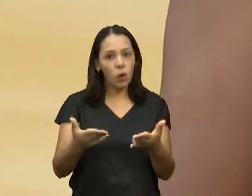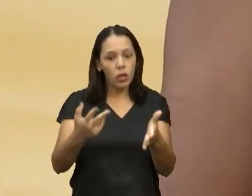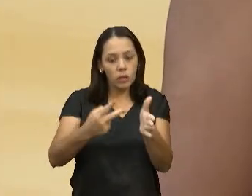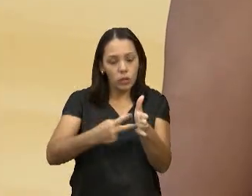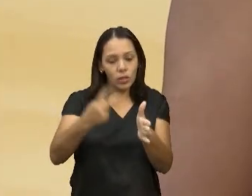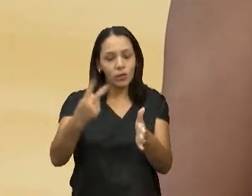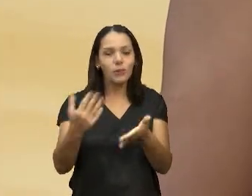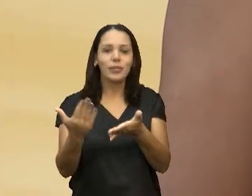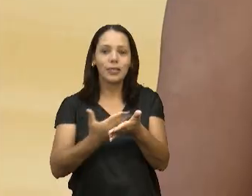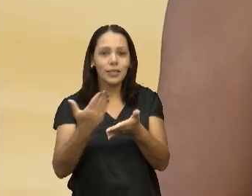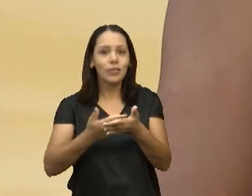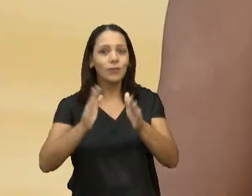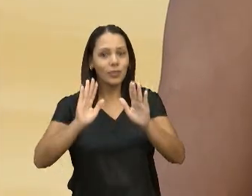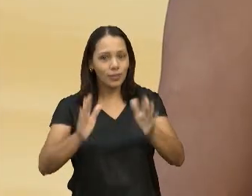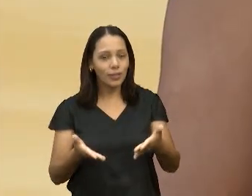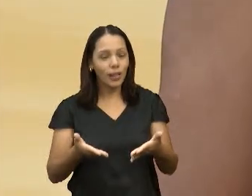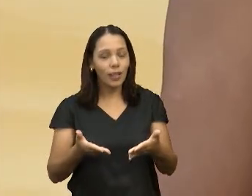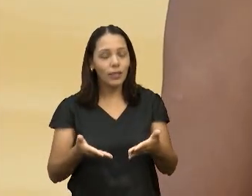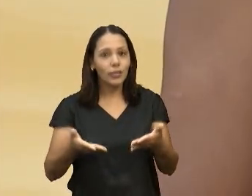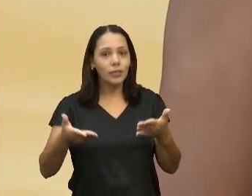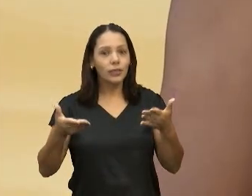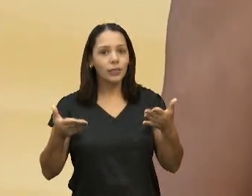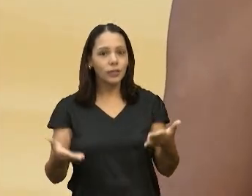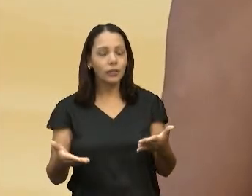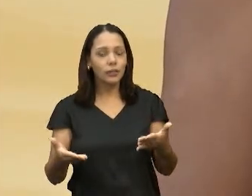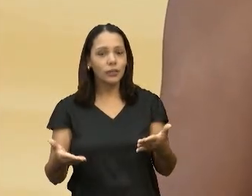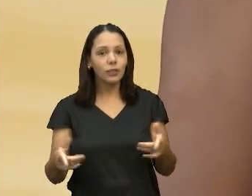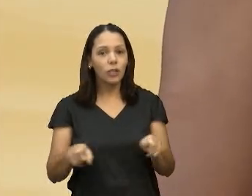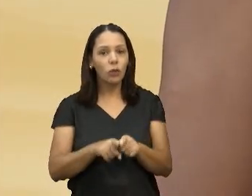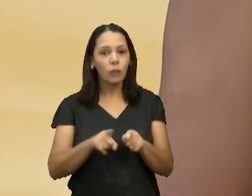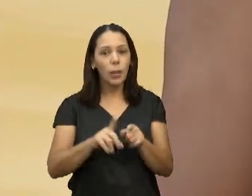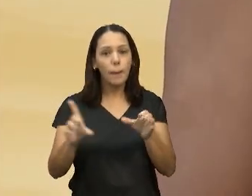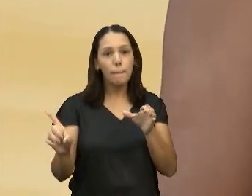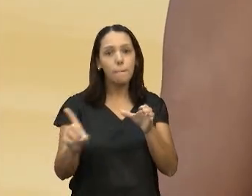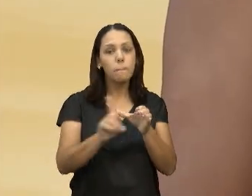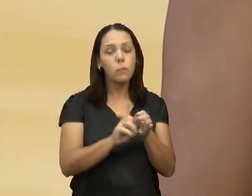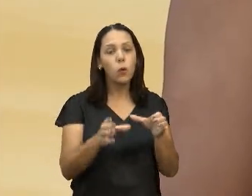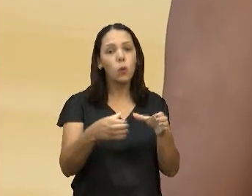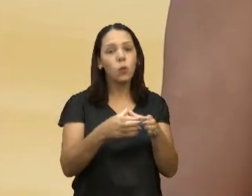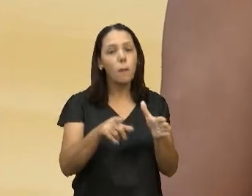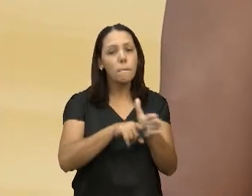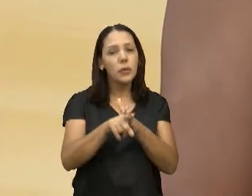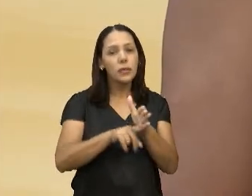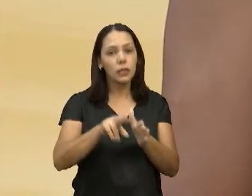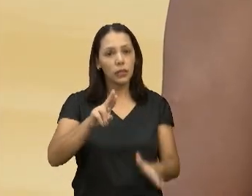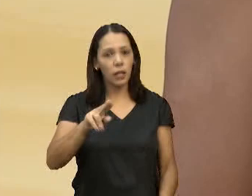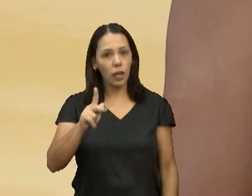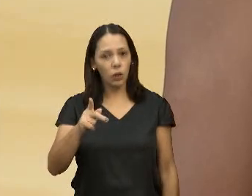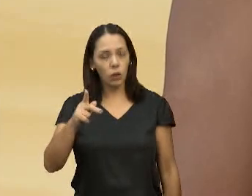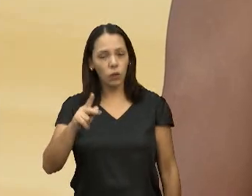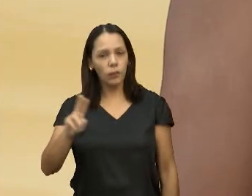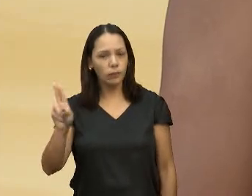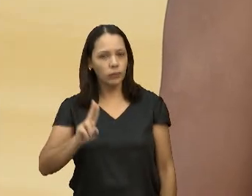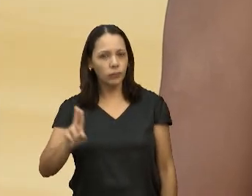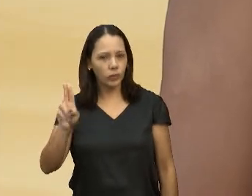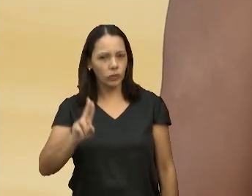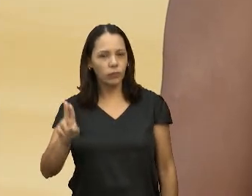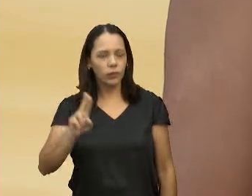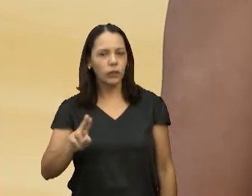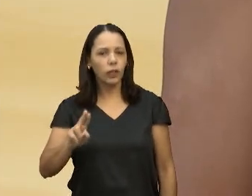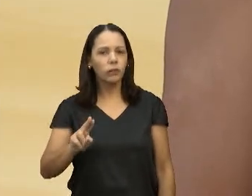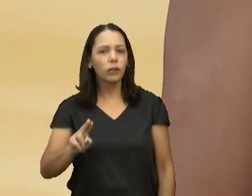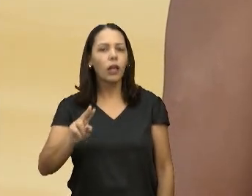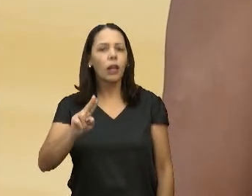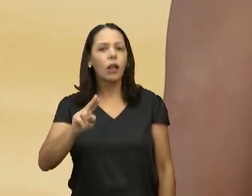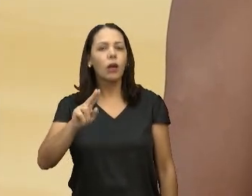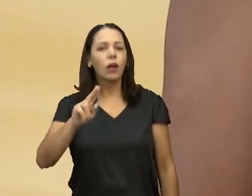segundo livro também. E agora também eu ingressei num grupo de pesquisa na USP, de literatura e ecologia também. Acredito que